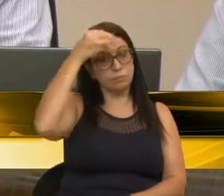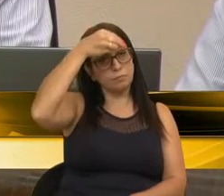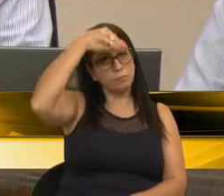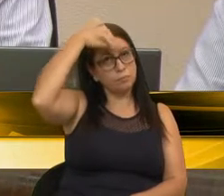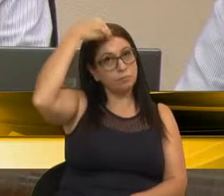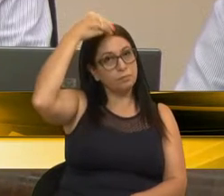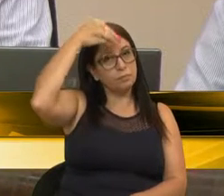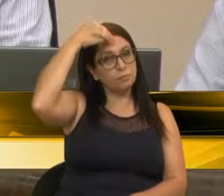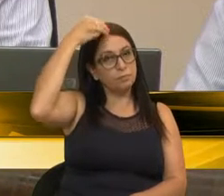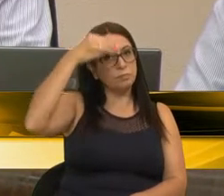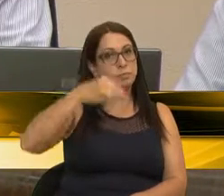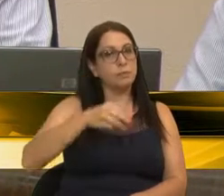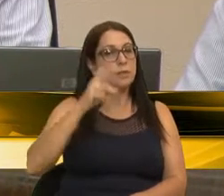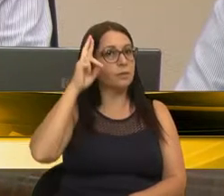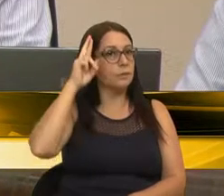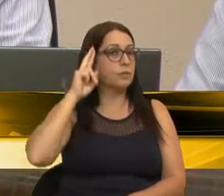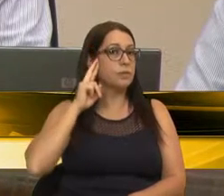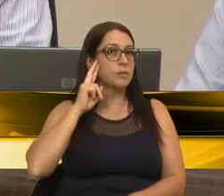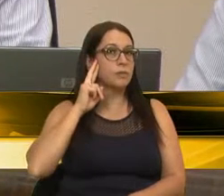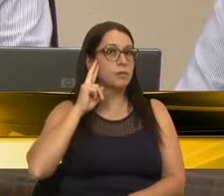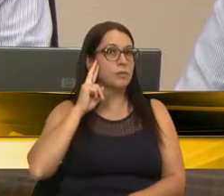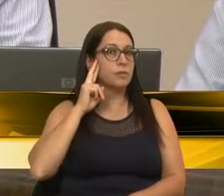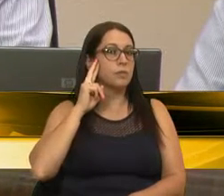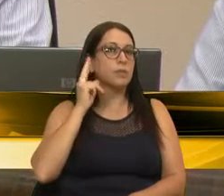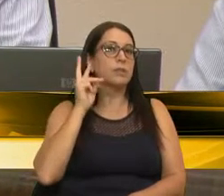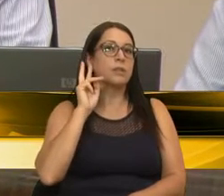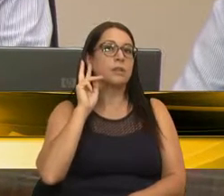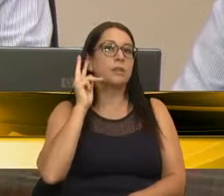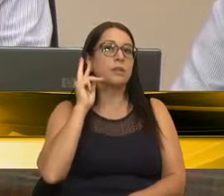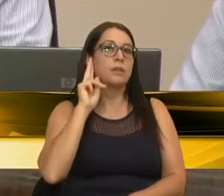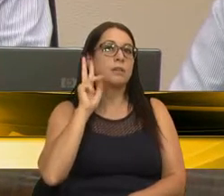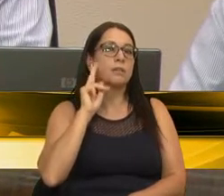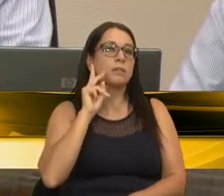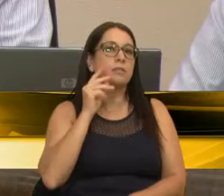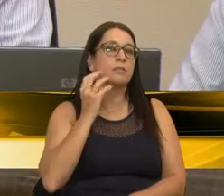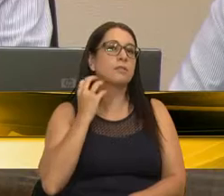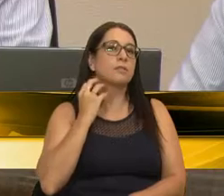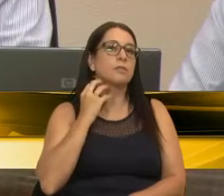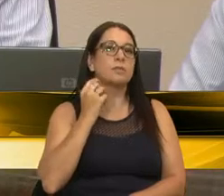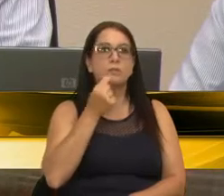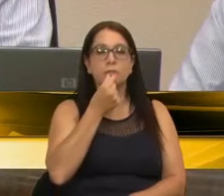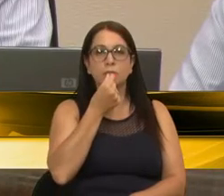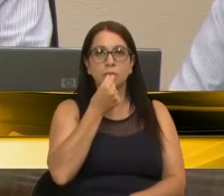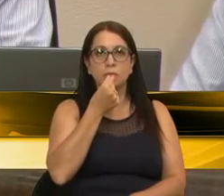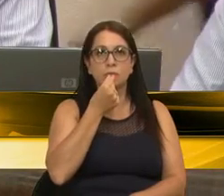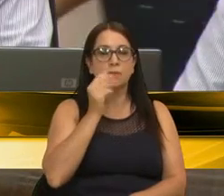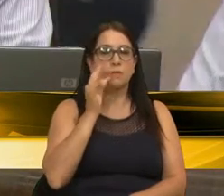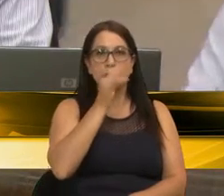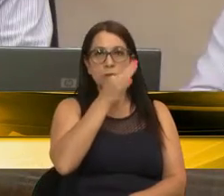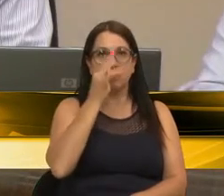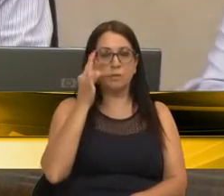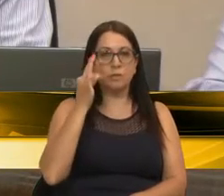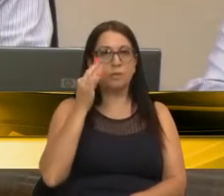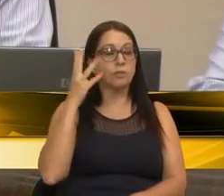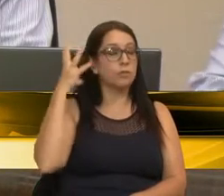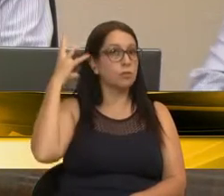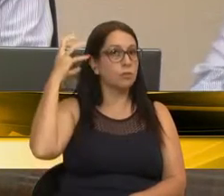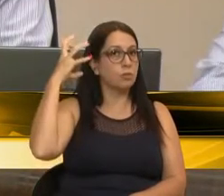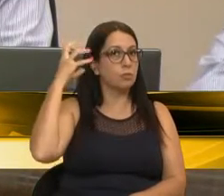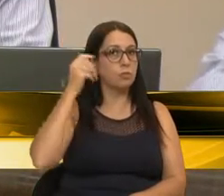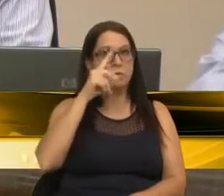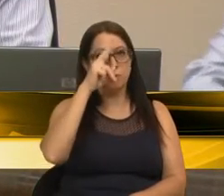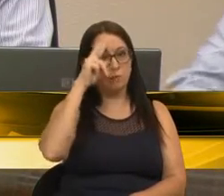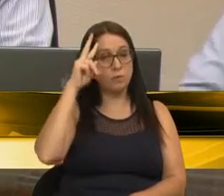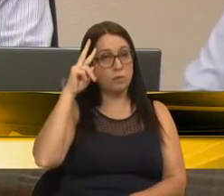Girardi, Rafael Bueno, Renato Oliveira, Ricardo Daneluz, Rodrigo Beltrão, Tatiane Frisso, Tibiriçá Maineri e